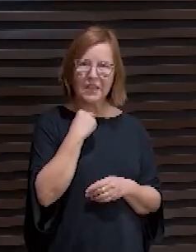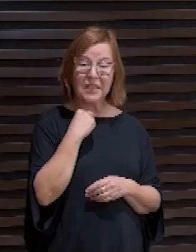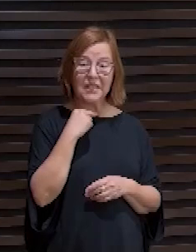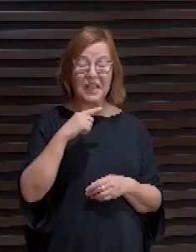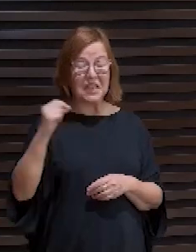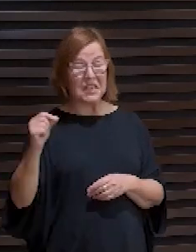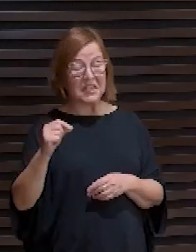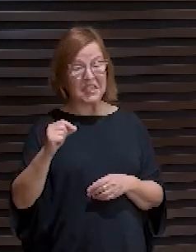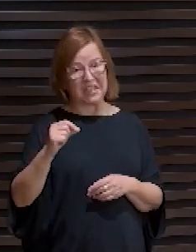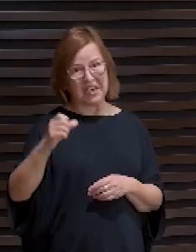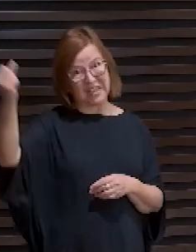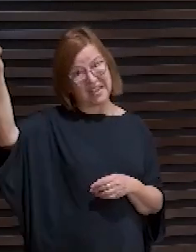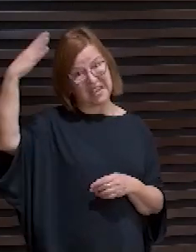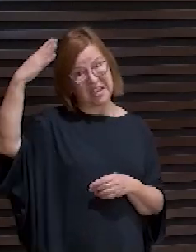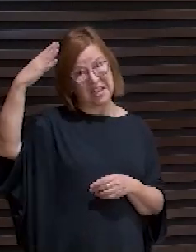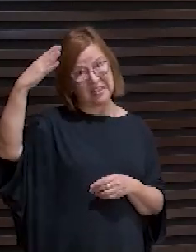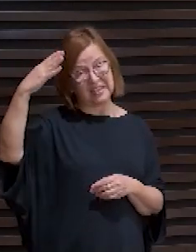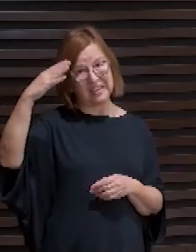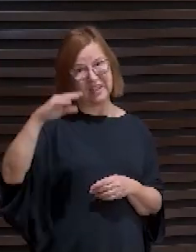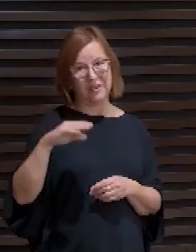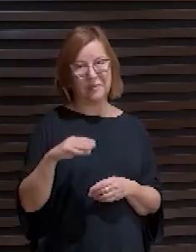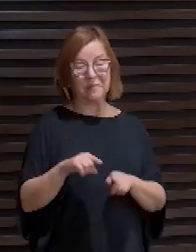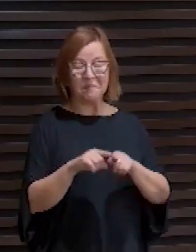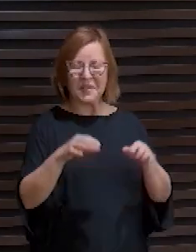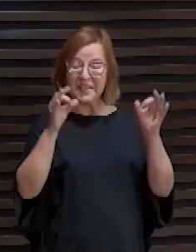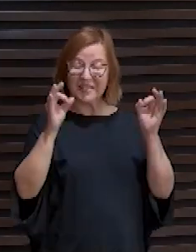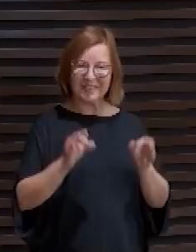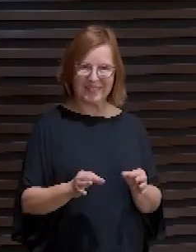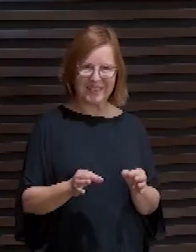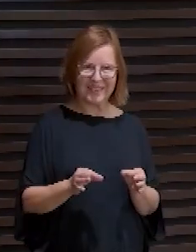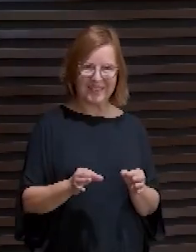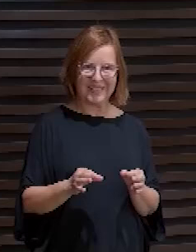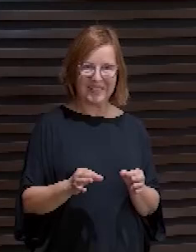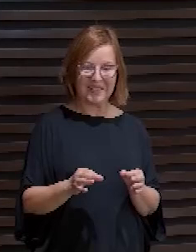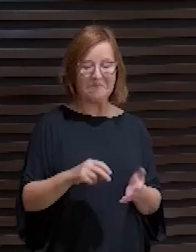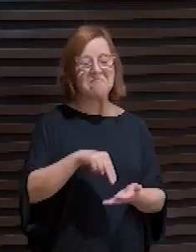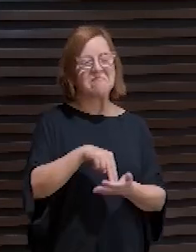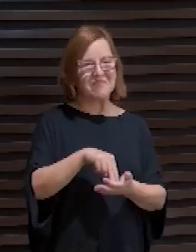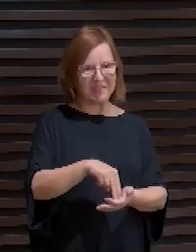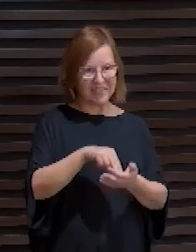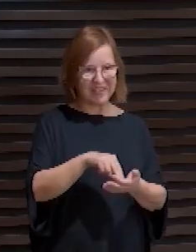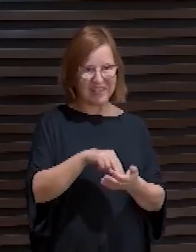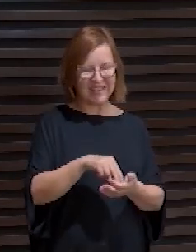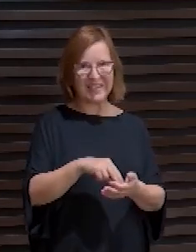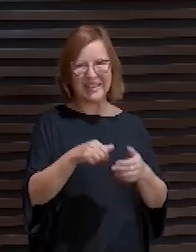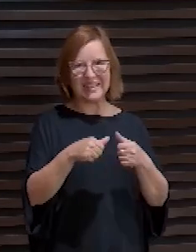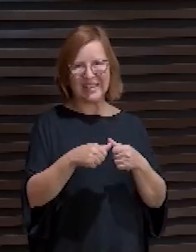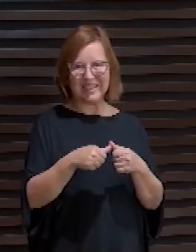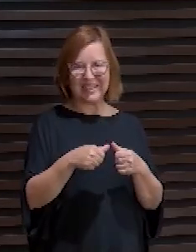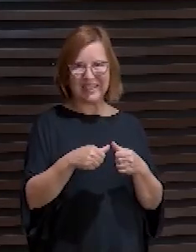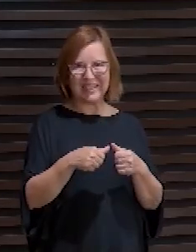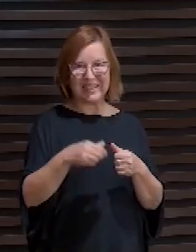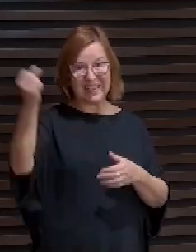total, nem finalmente, mas com toda a certeza hão de perseverar nesse estado